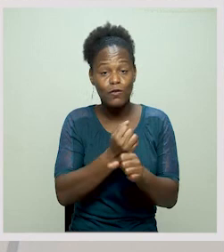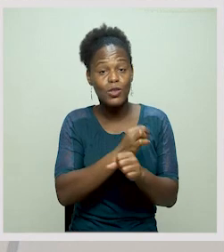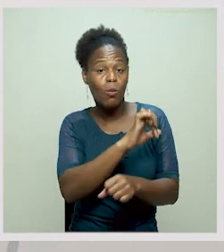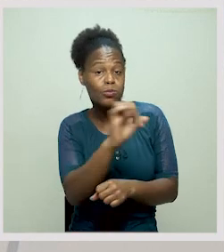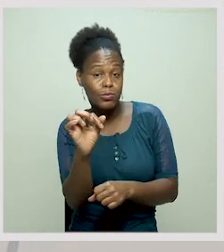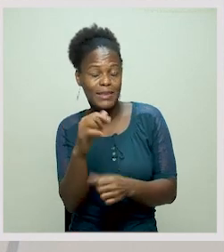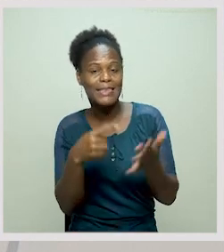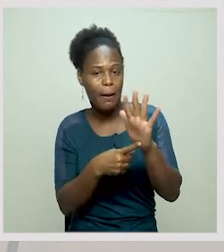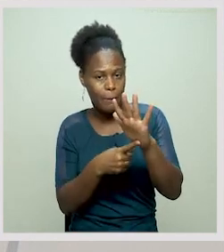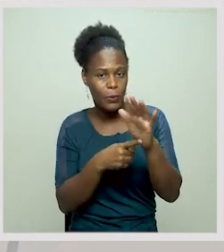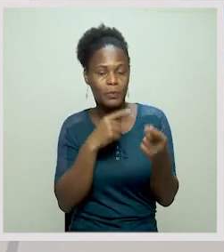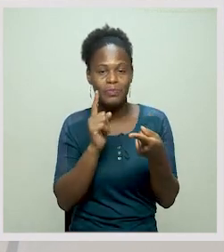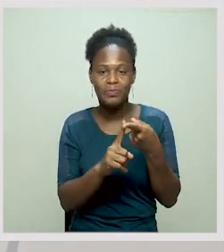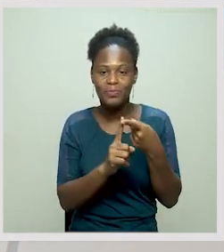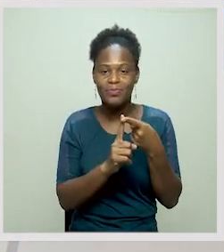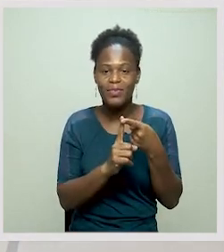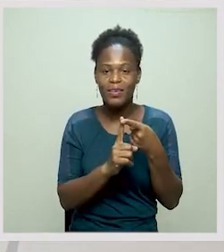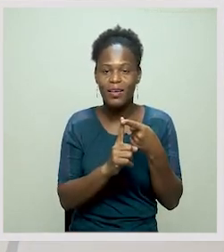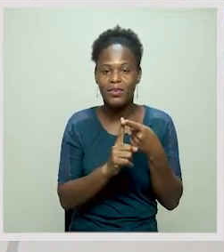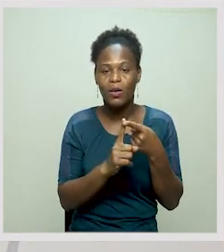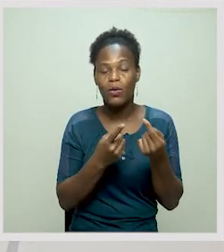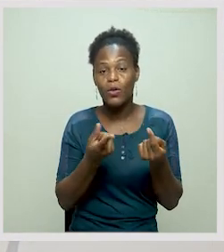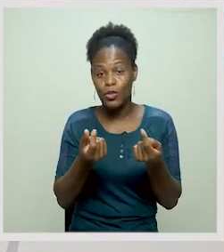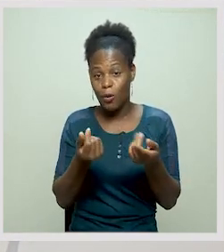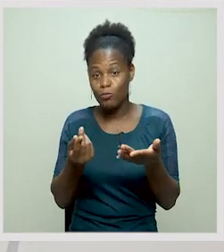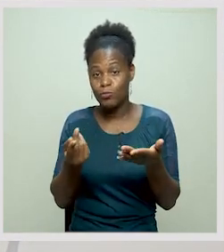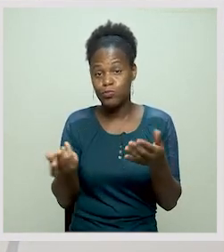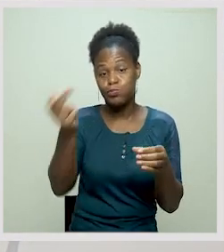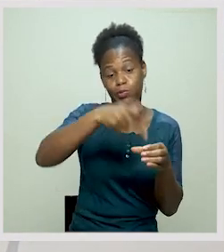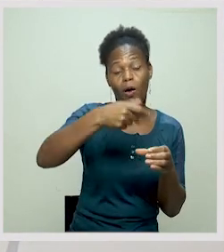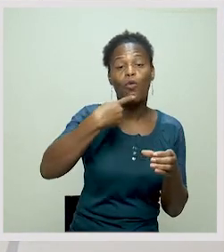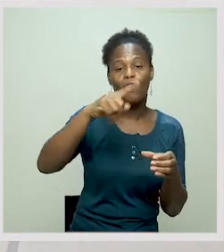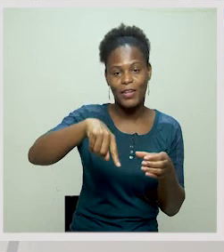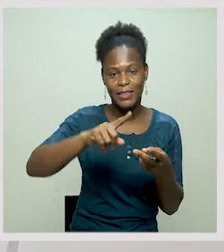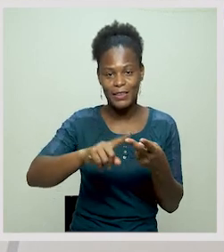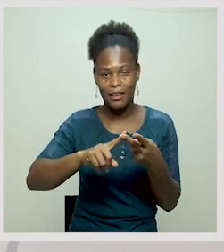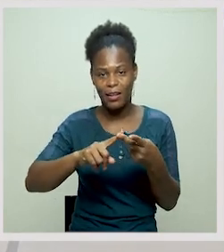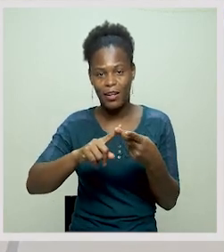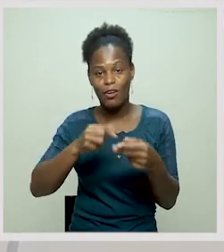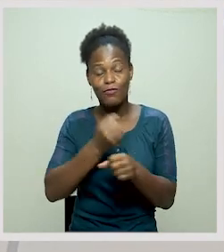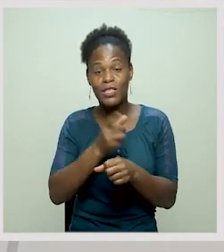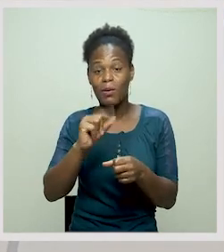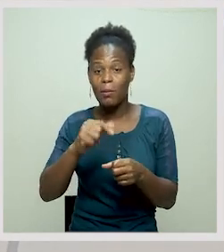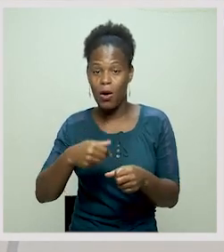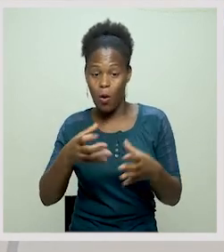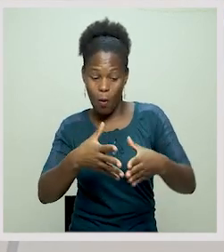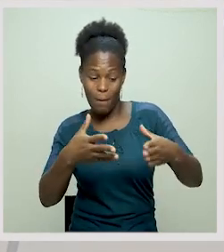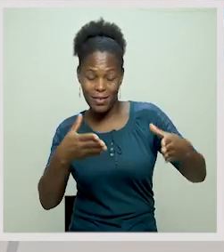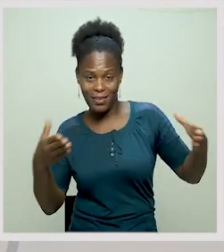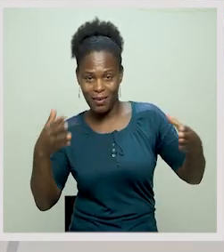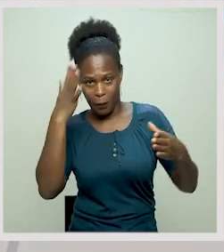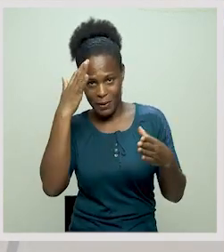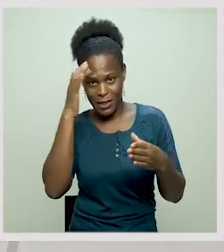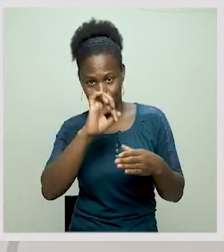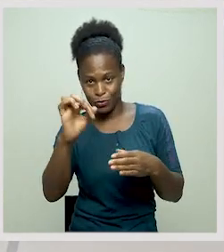determinadas funções, como, por exemplo, repor o capital. a função de